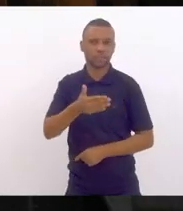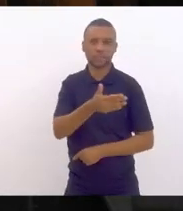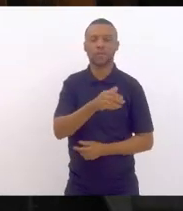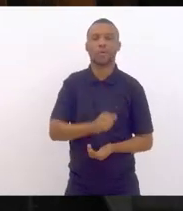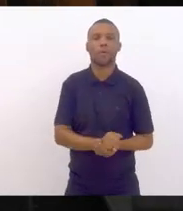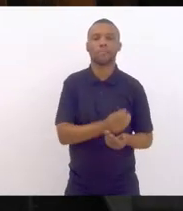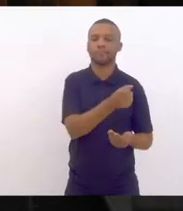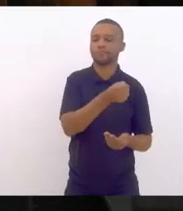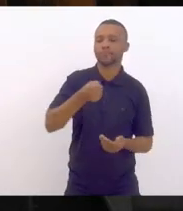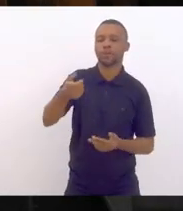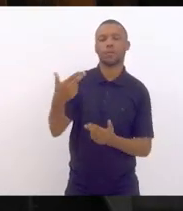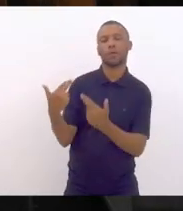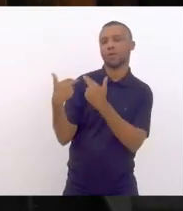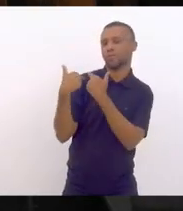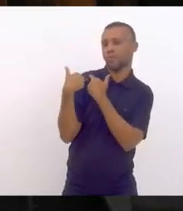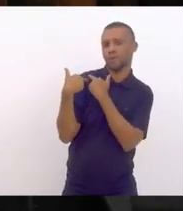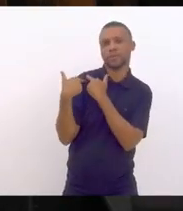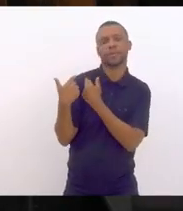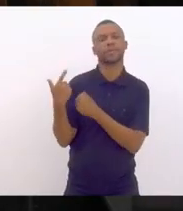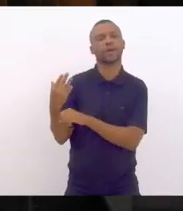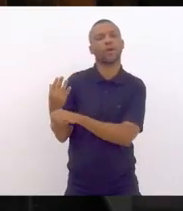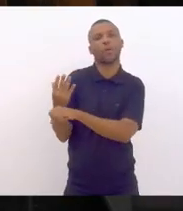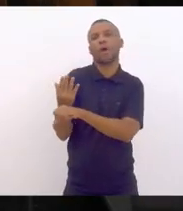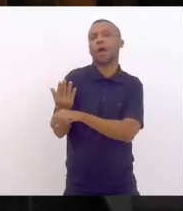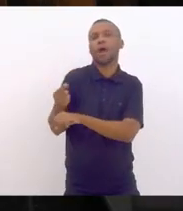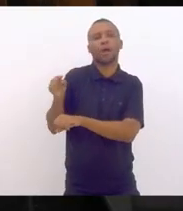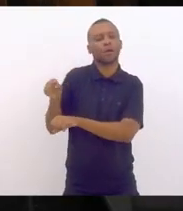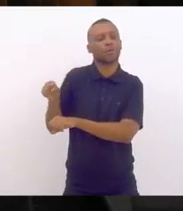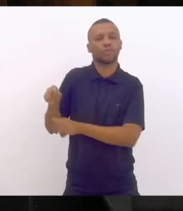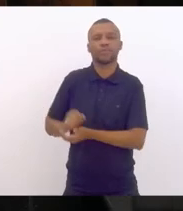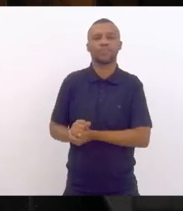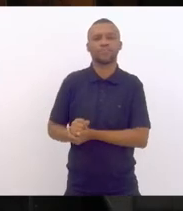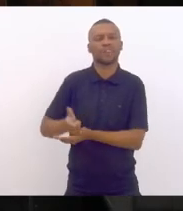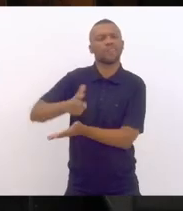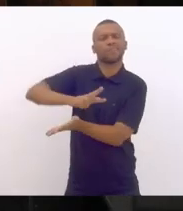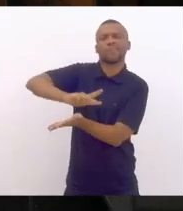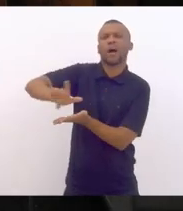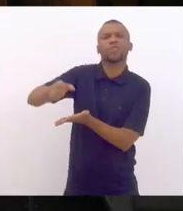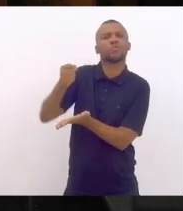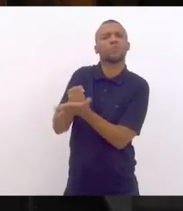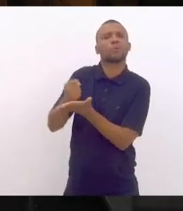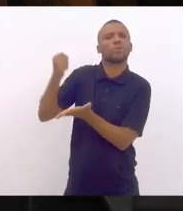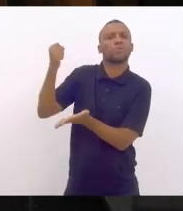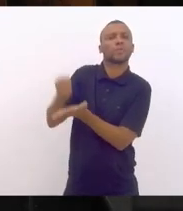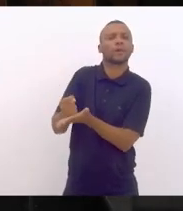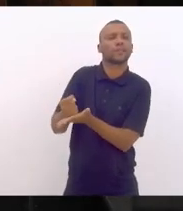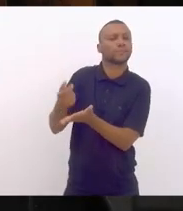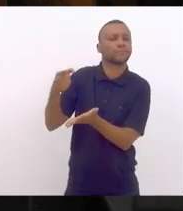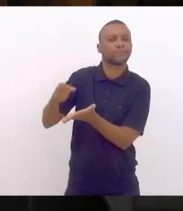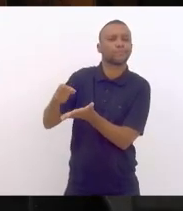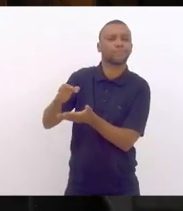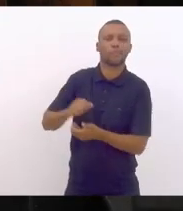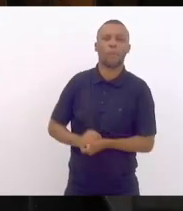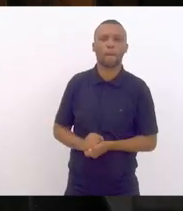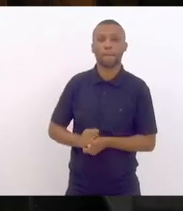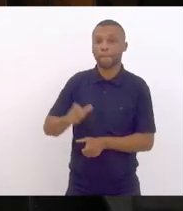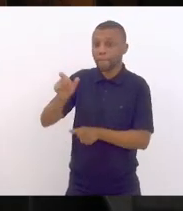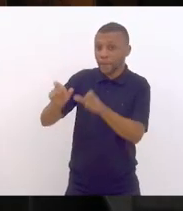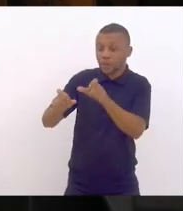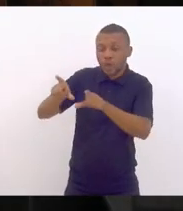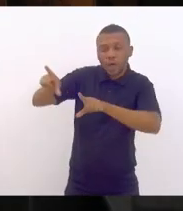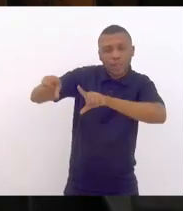na mão da UERJ um elenco de contratos com pessoas também